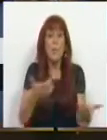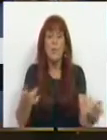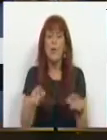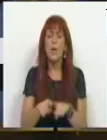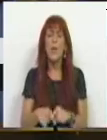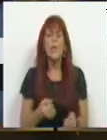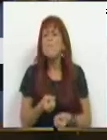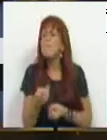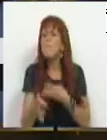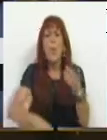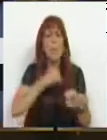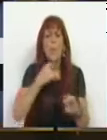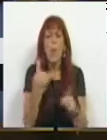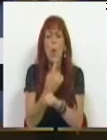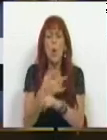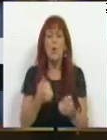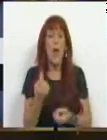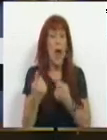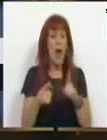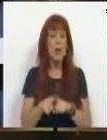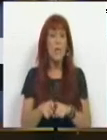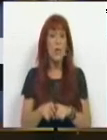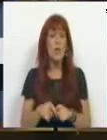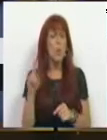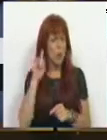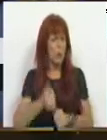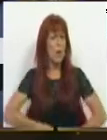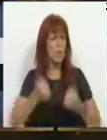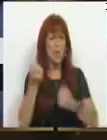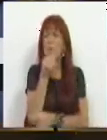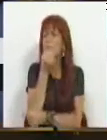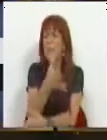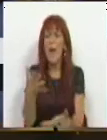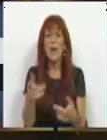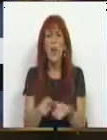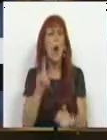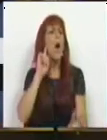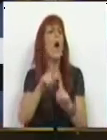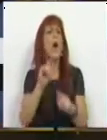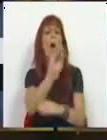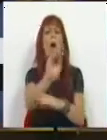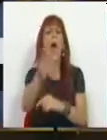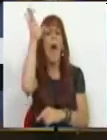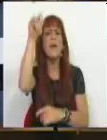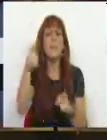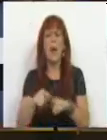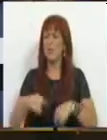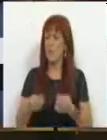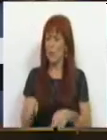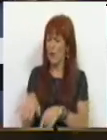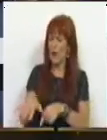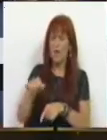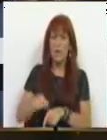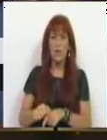Estão ainda por quantificar os produtos, muitas vezes de enorme qualidade, que se perdem ou se destinam à alimentação animal na própria